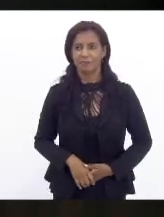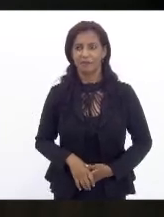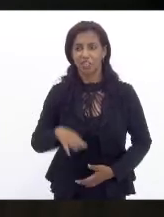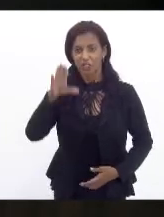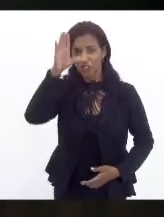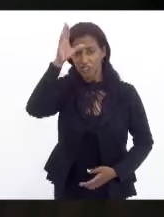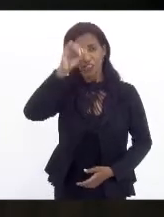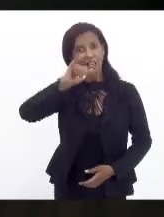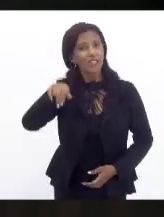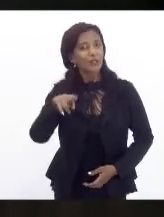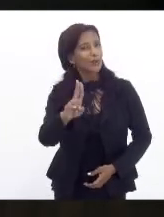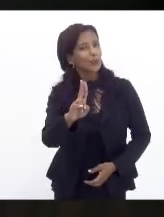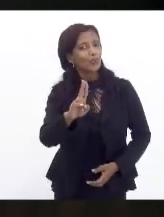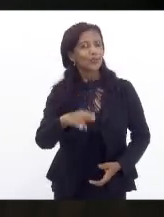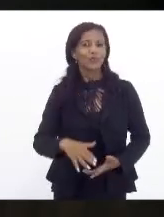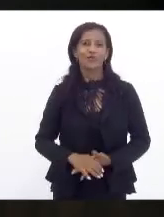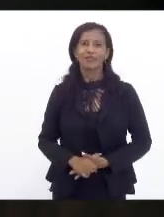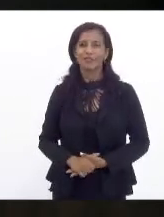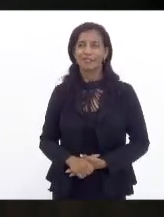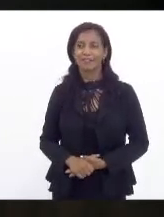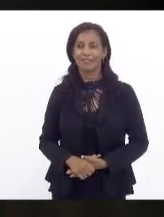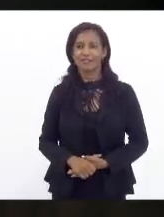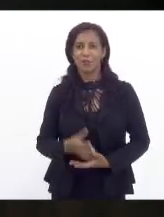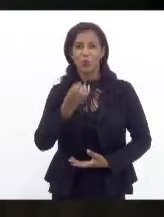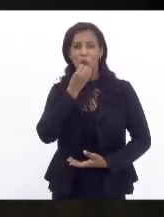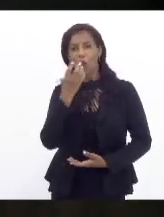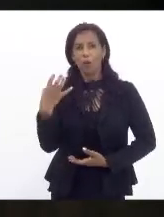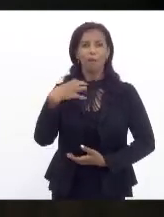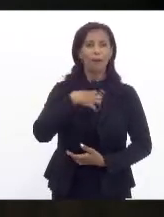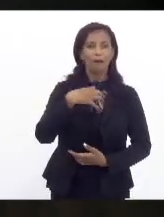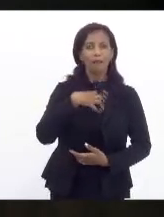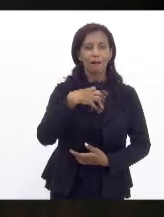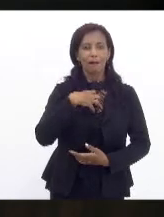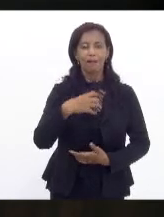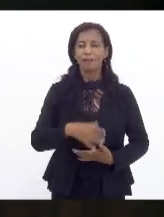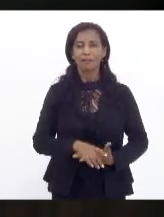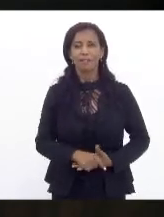tia Ju, como boa baiana,